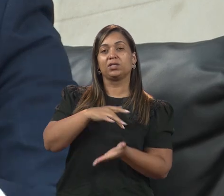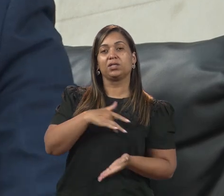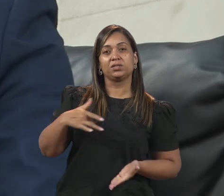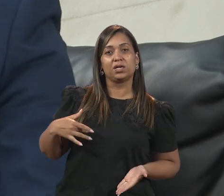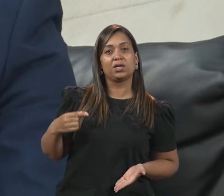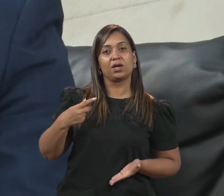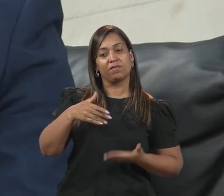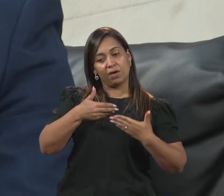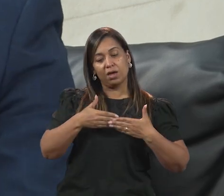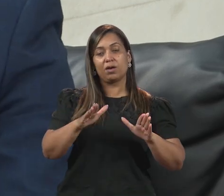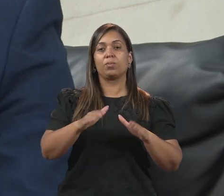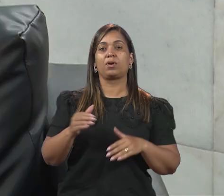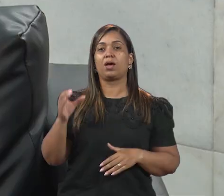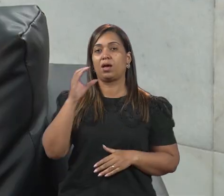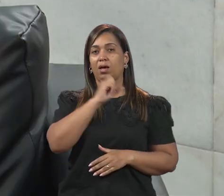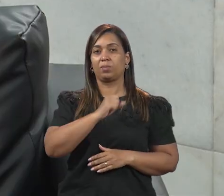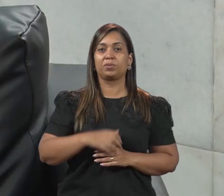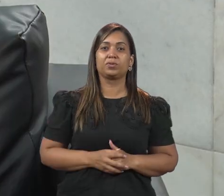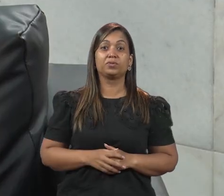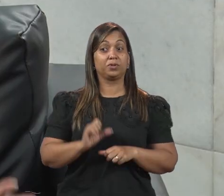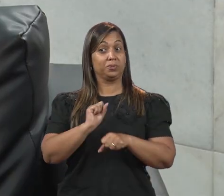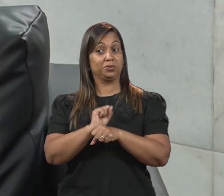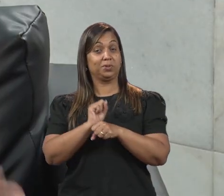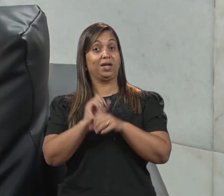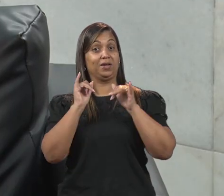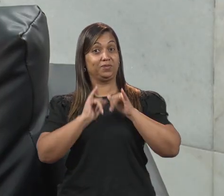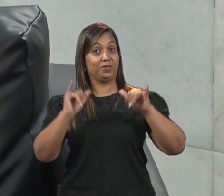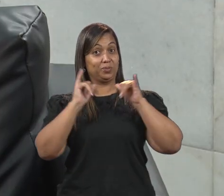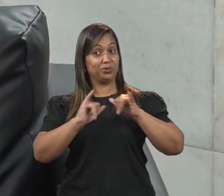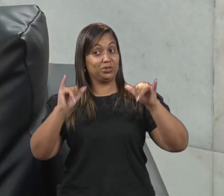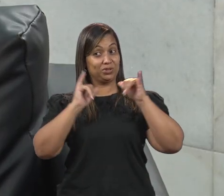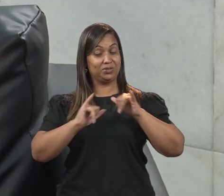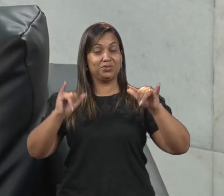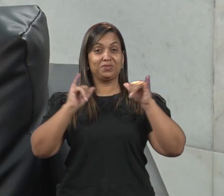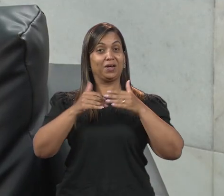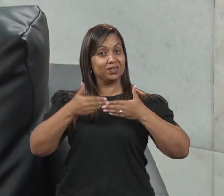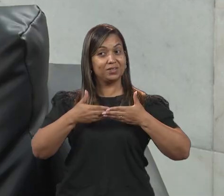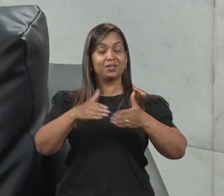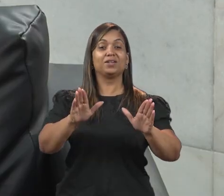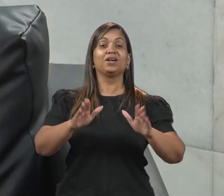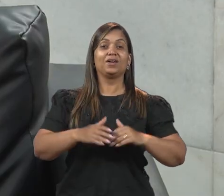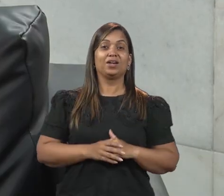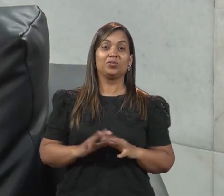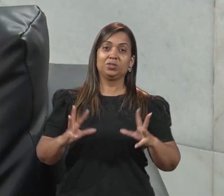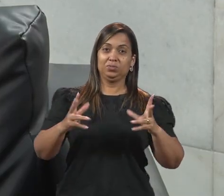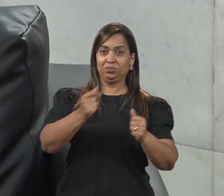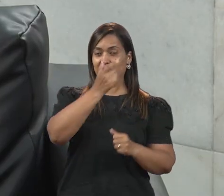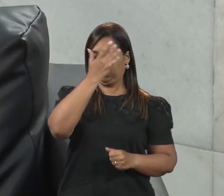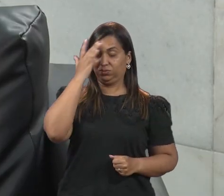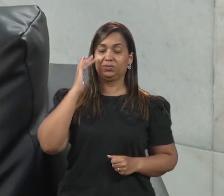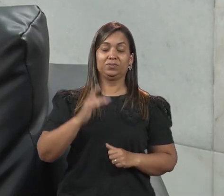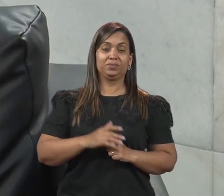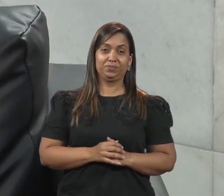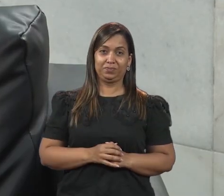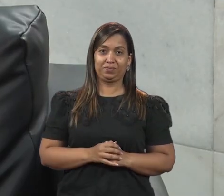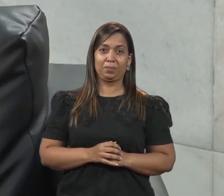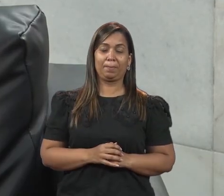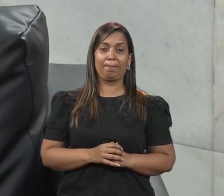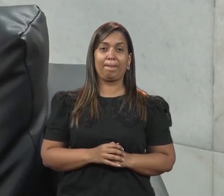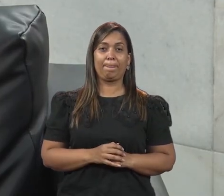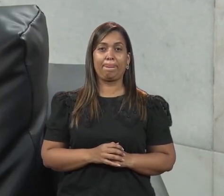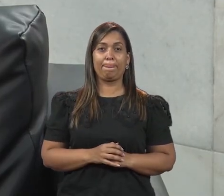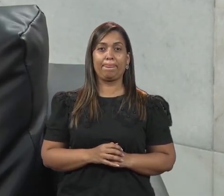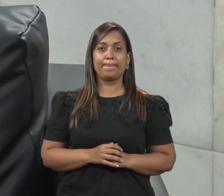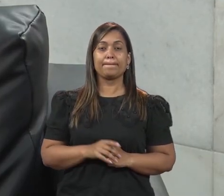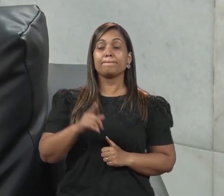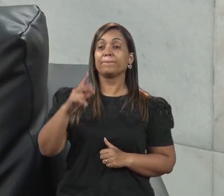que vamos inaugurar em breve. Vamos aguardar e vamos divulgar assim que estiver aberto à população o acesso a essa